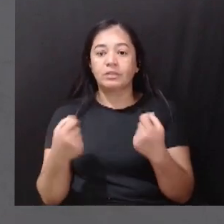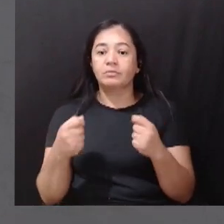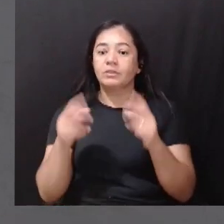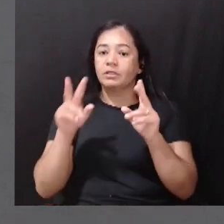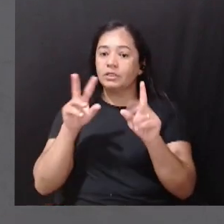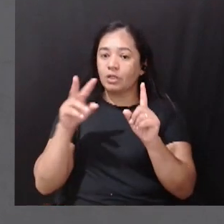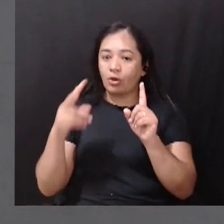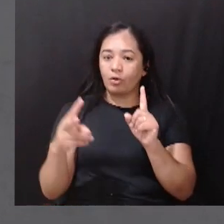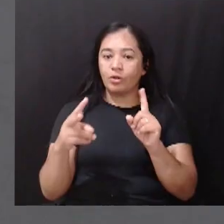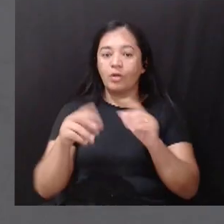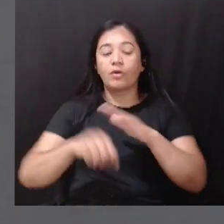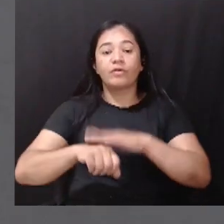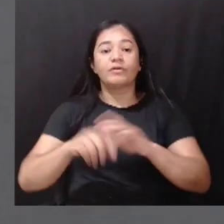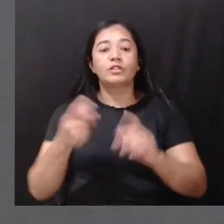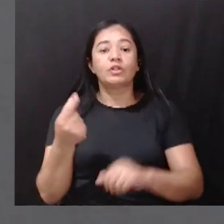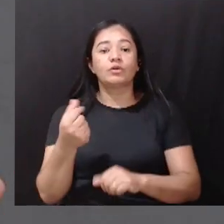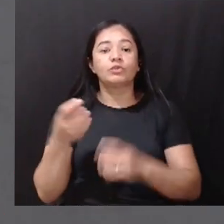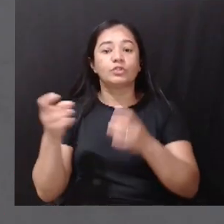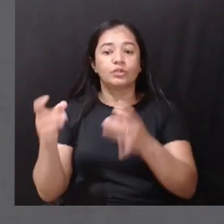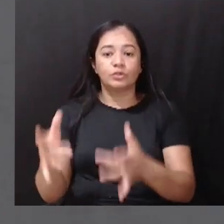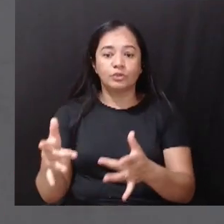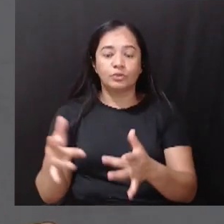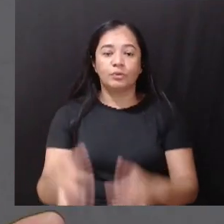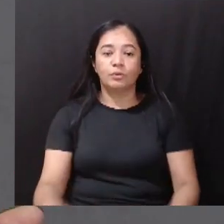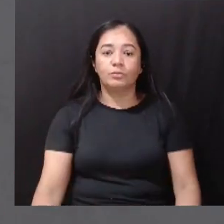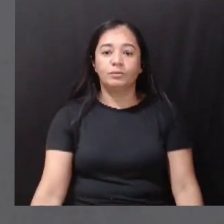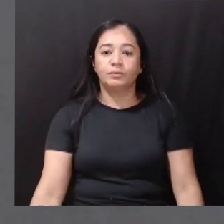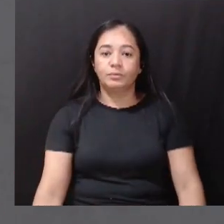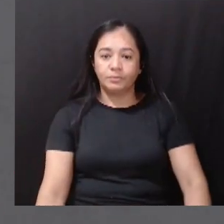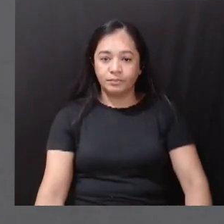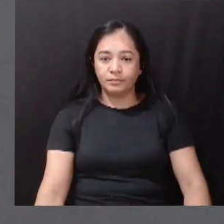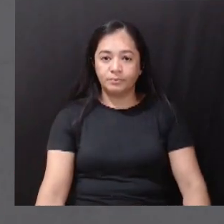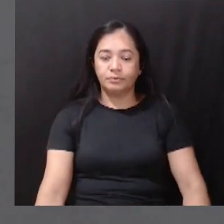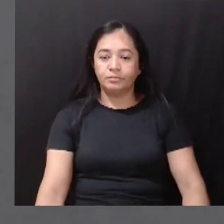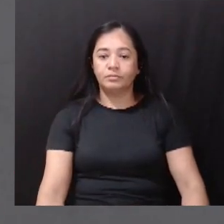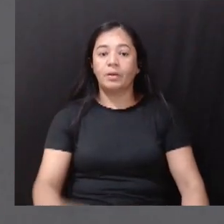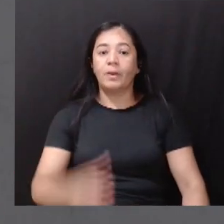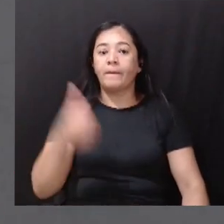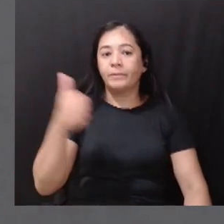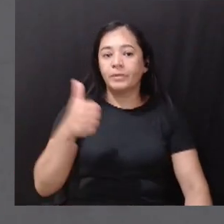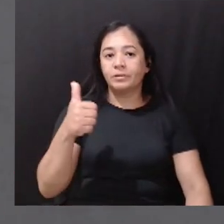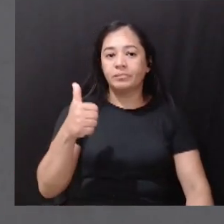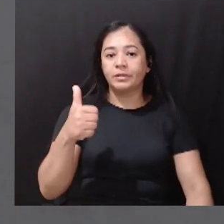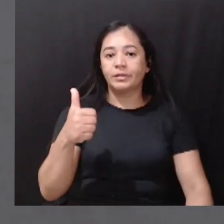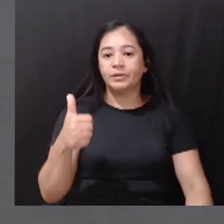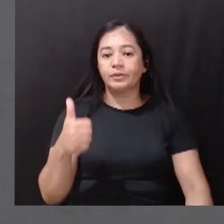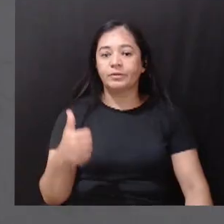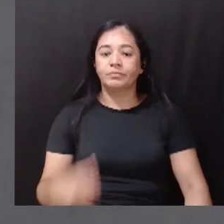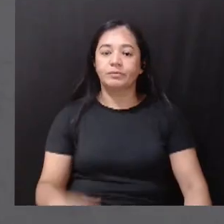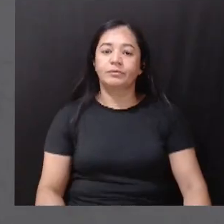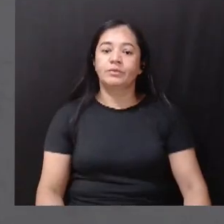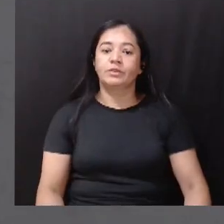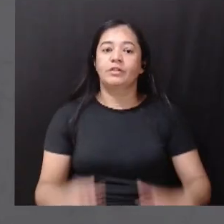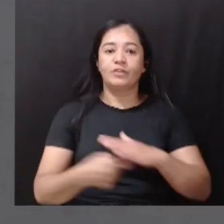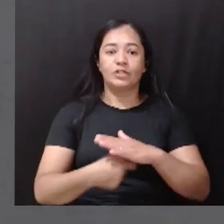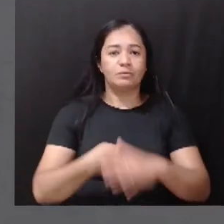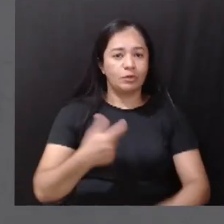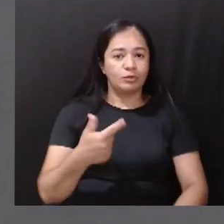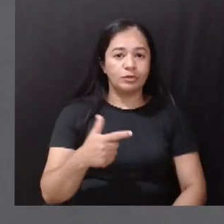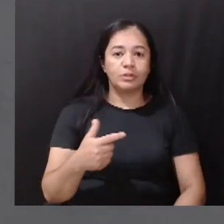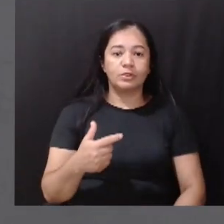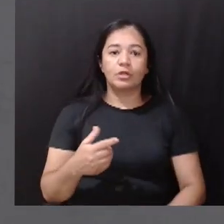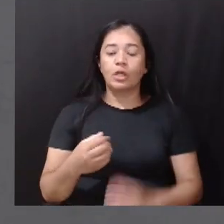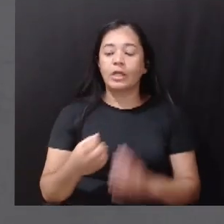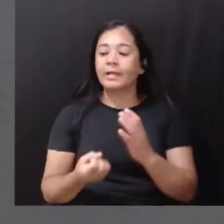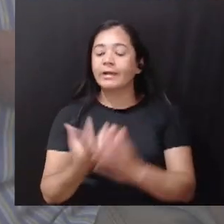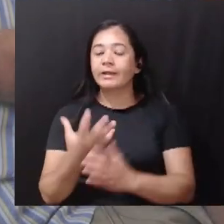dinheiro que está sobrando, né, com esse excedente. Então, primeiro de tudo, eu não tenho investimento, o ponto mais importante é construir uma